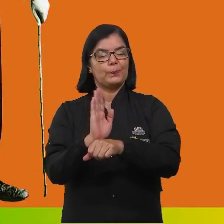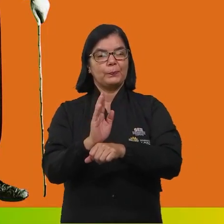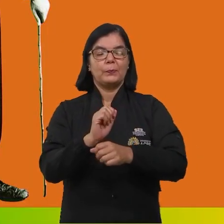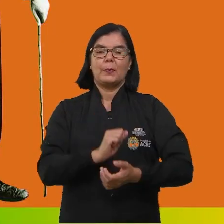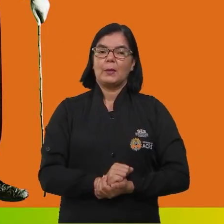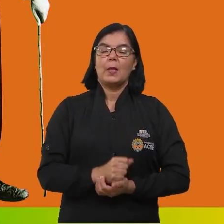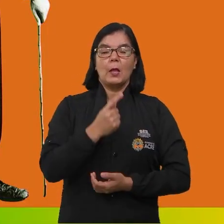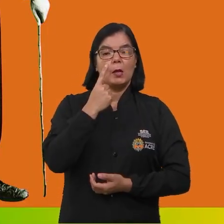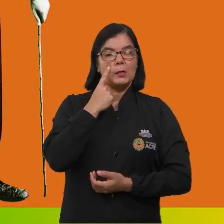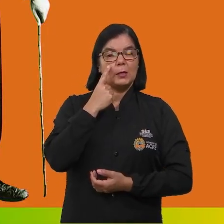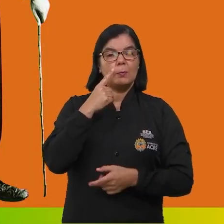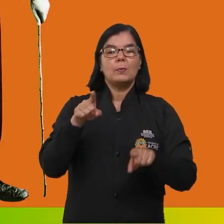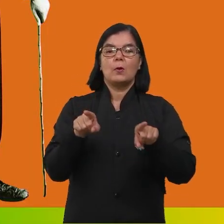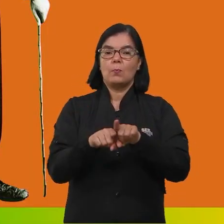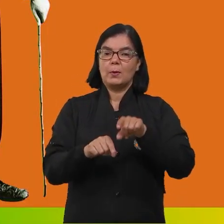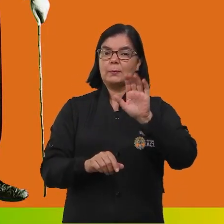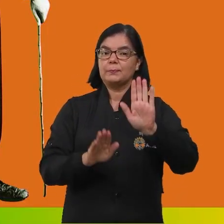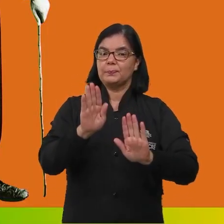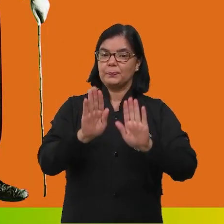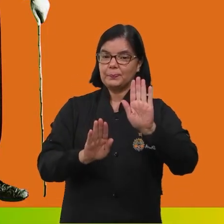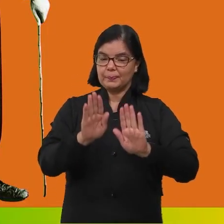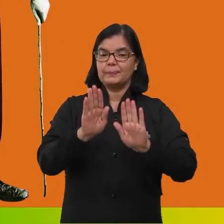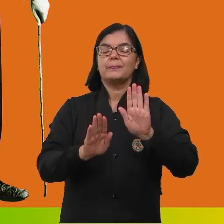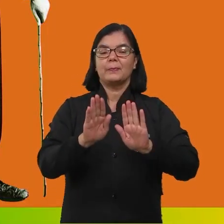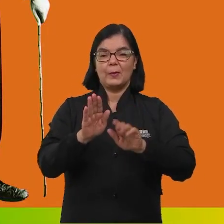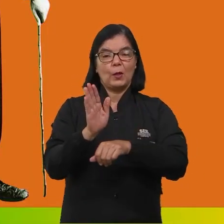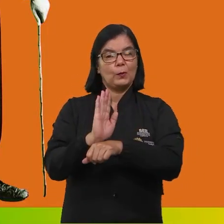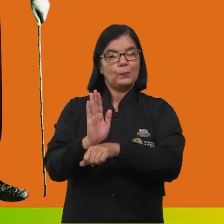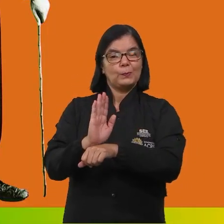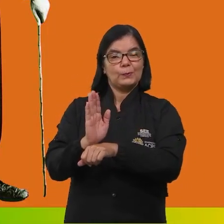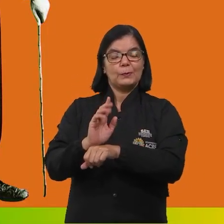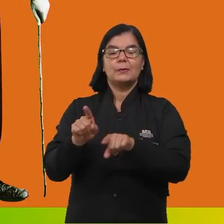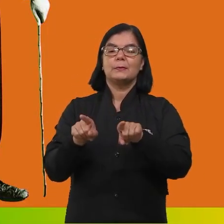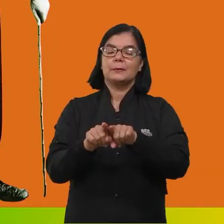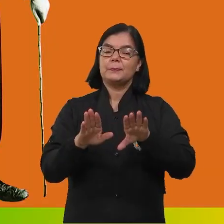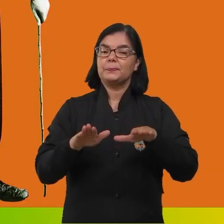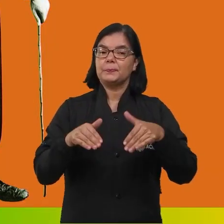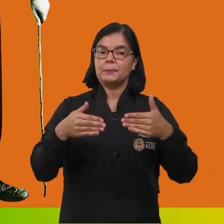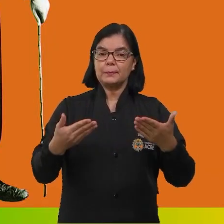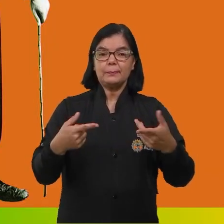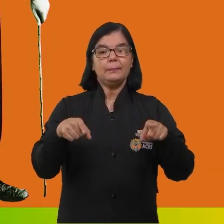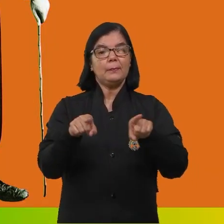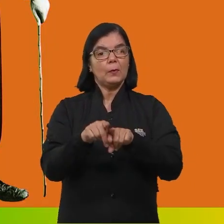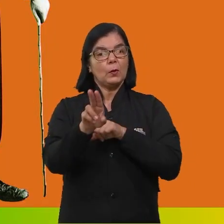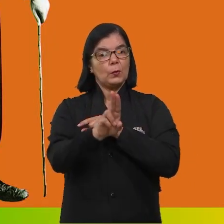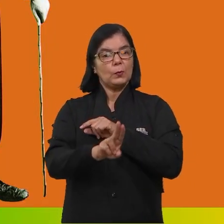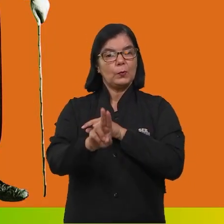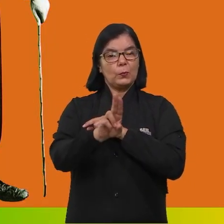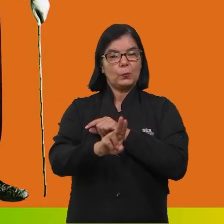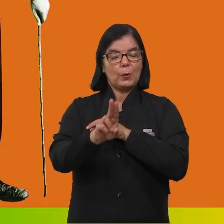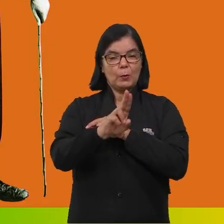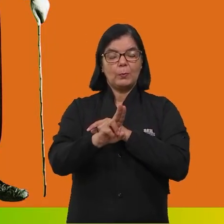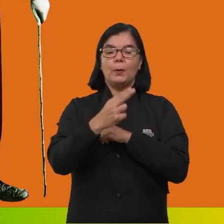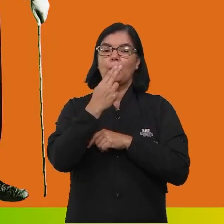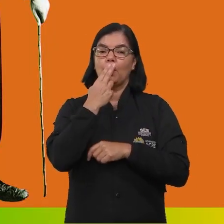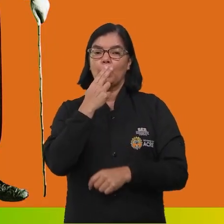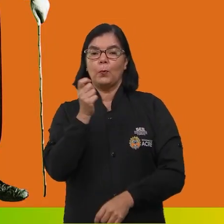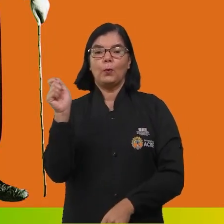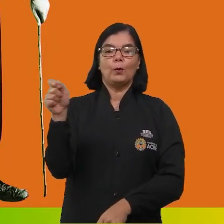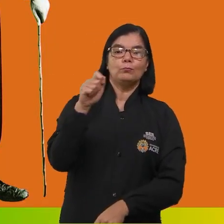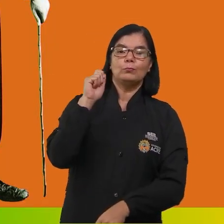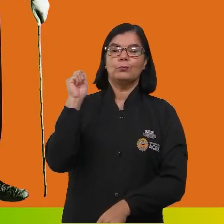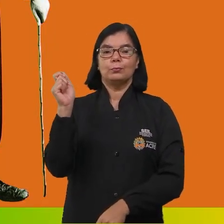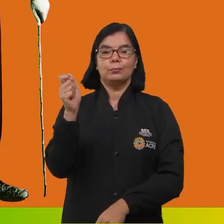Então a gente fala aí que é a pantomima cinematográfica, na qual também ele utiliza, o Charlie Chaplin, né,